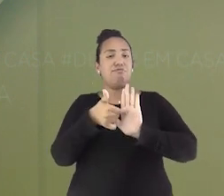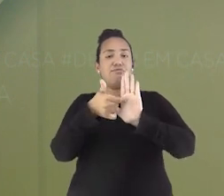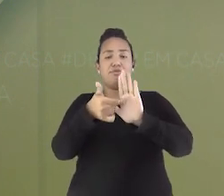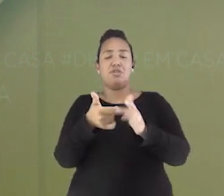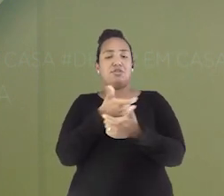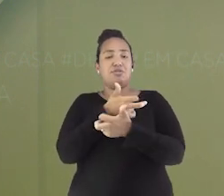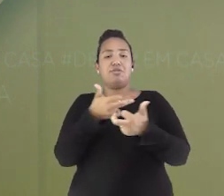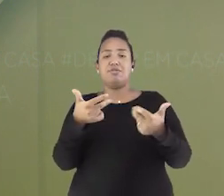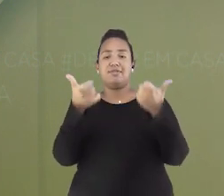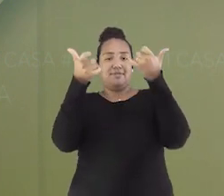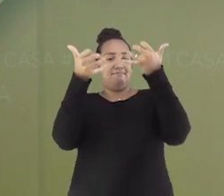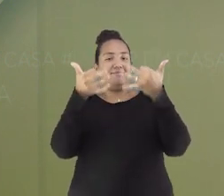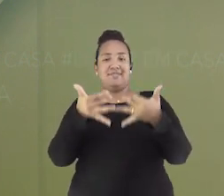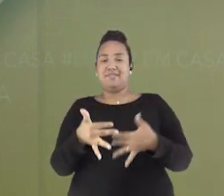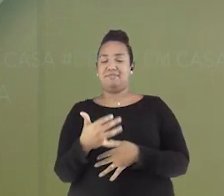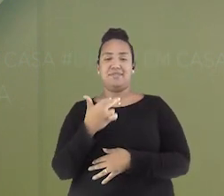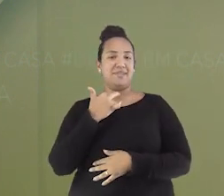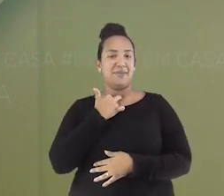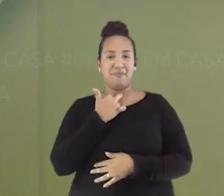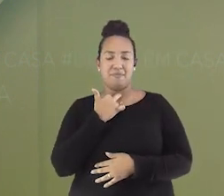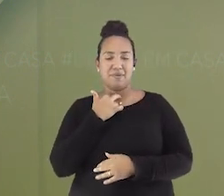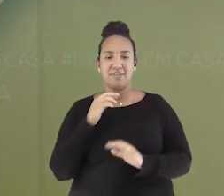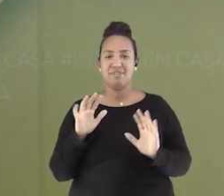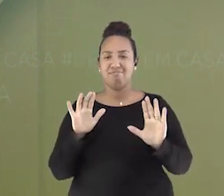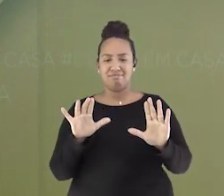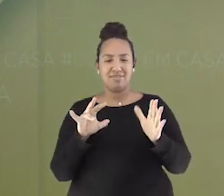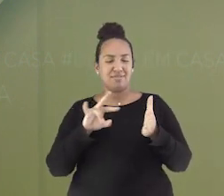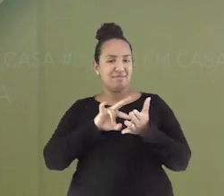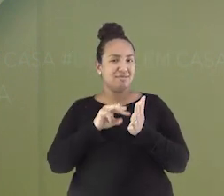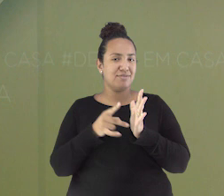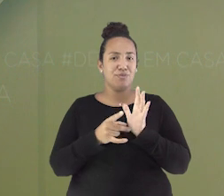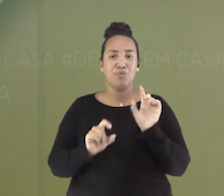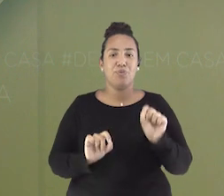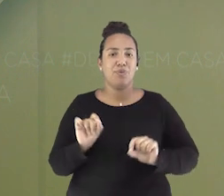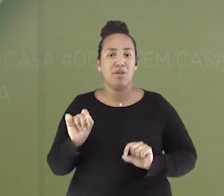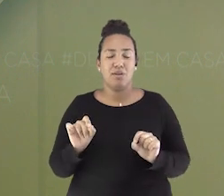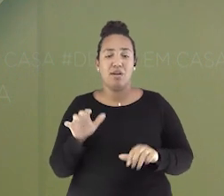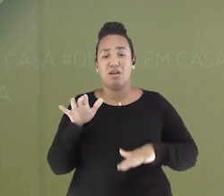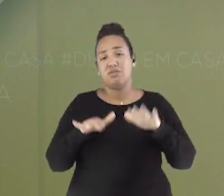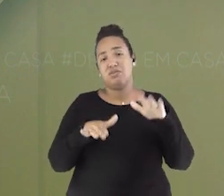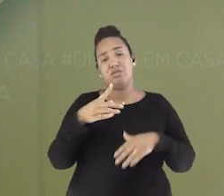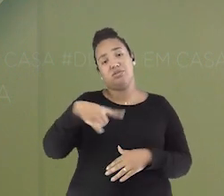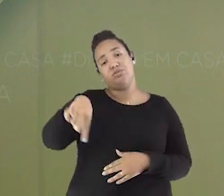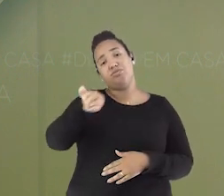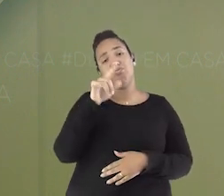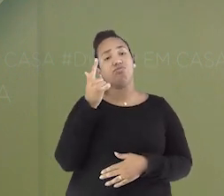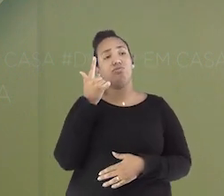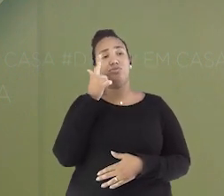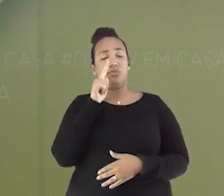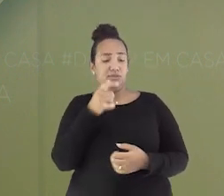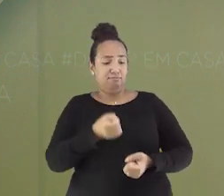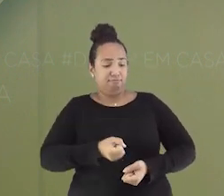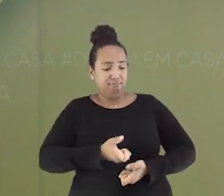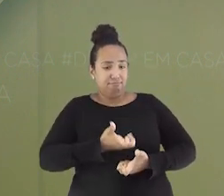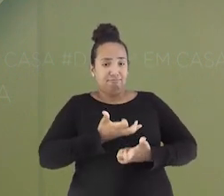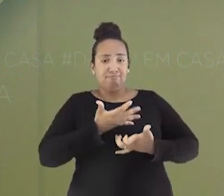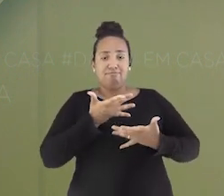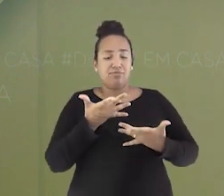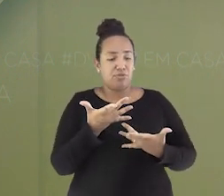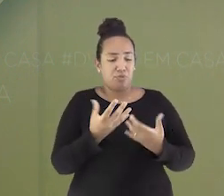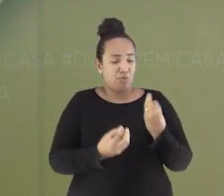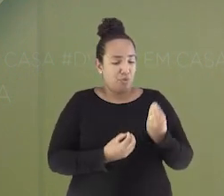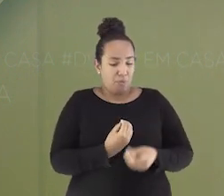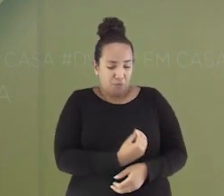inexprimível, traduz o intraduzível. Mas o que isso quer dizer? A gente nem sempre consegue passar para as pessoas à nossa volta o que